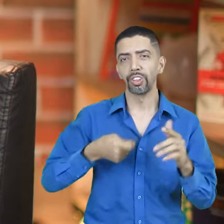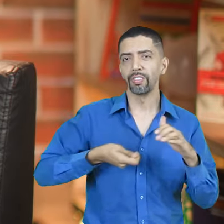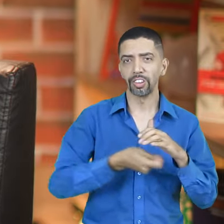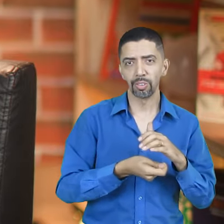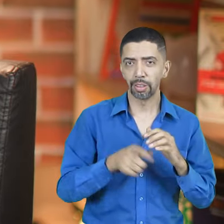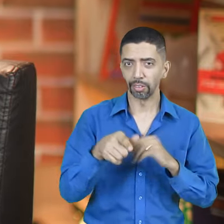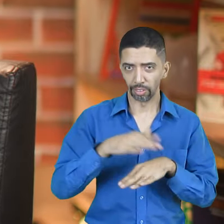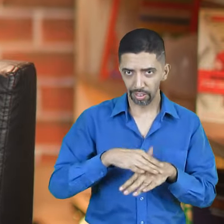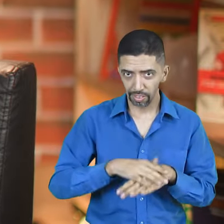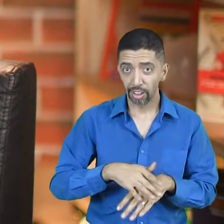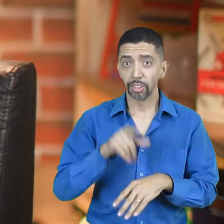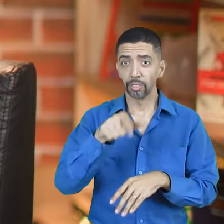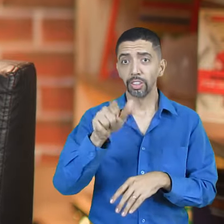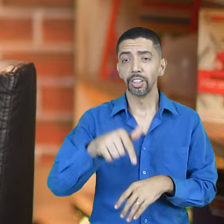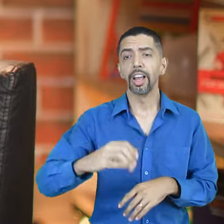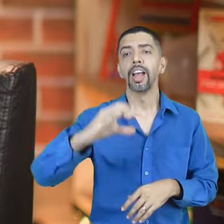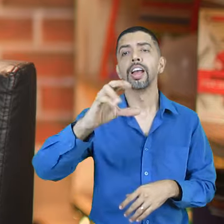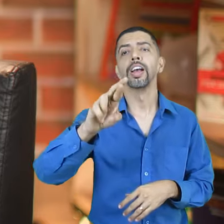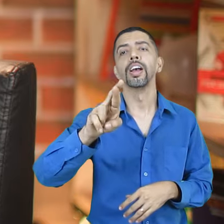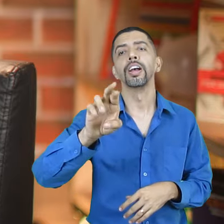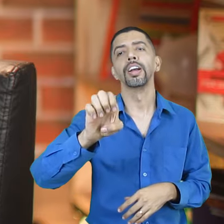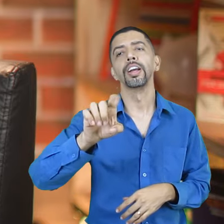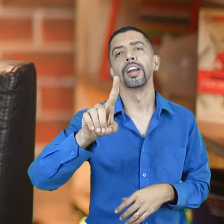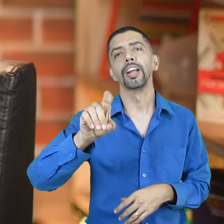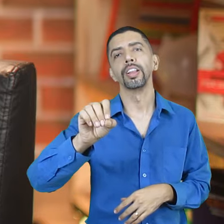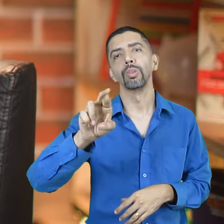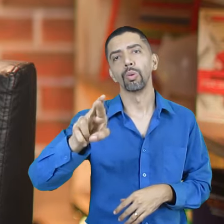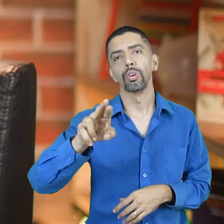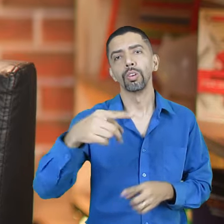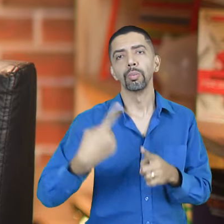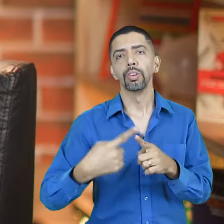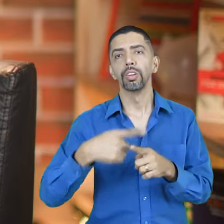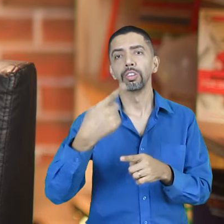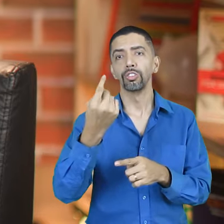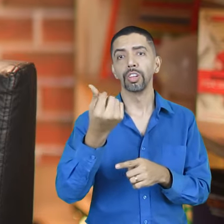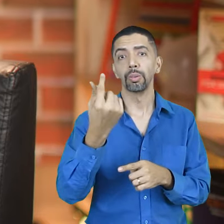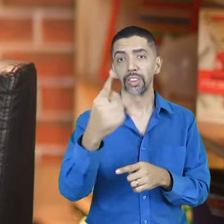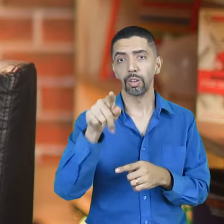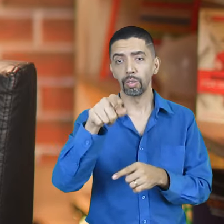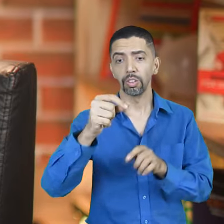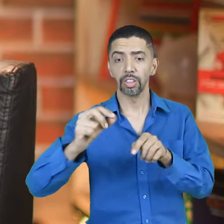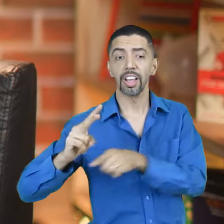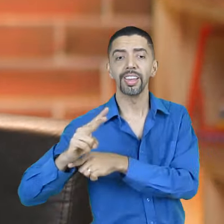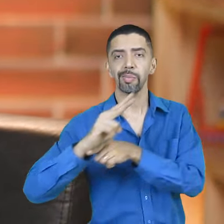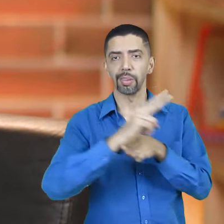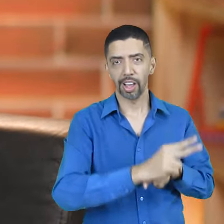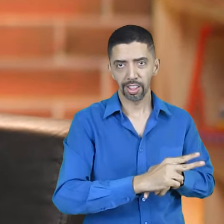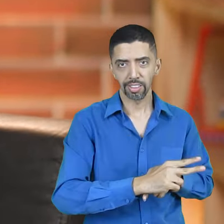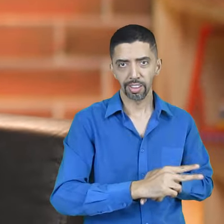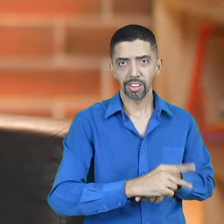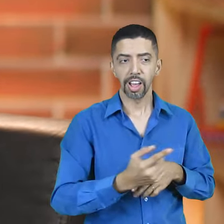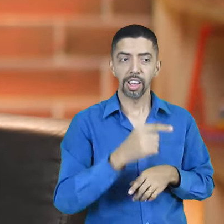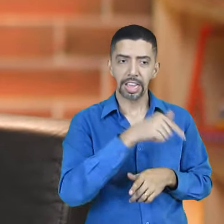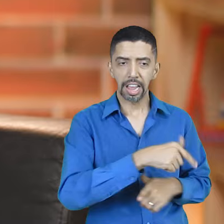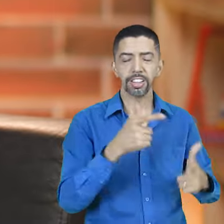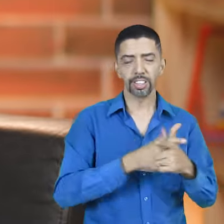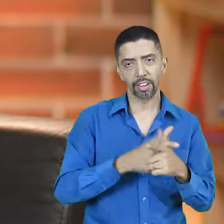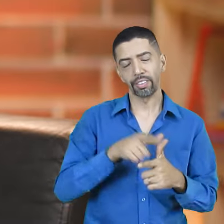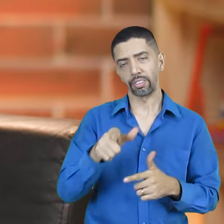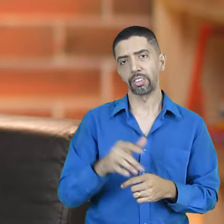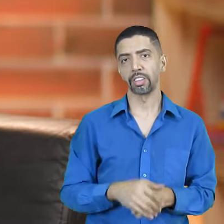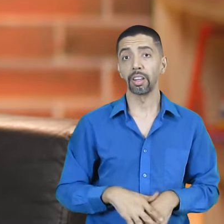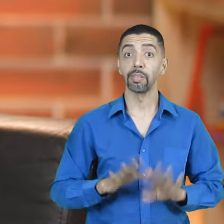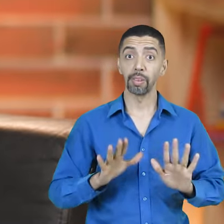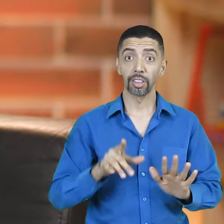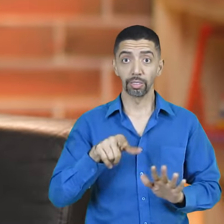tipo de investimento que você fizer. Você é o credor e aqueles são os devedores. Agora, aqueles que te